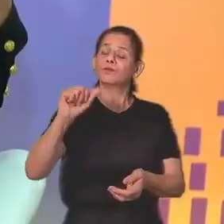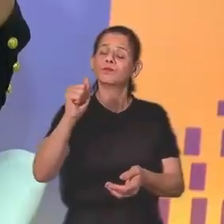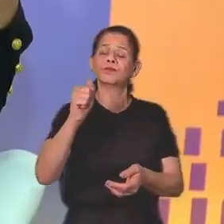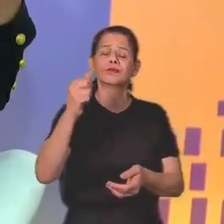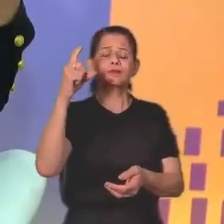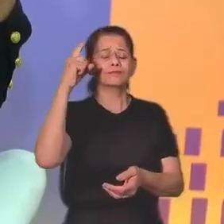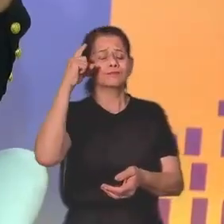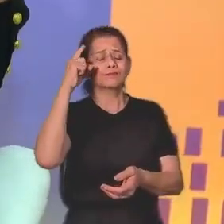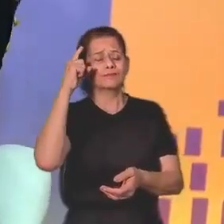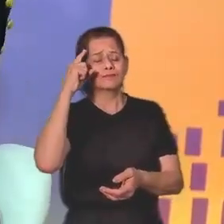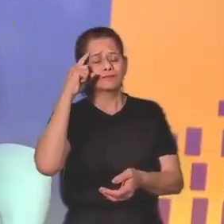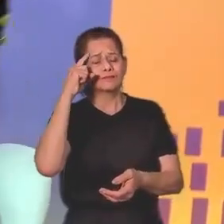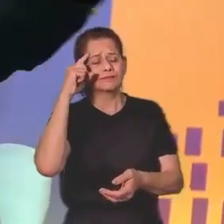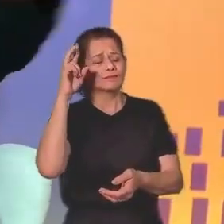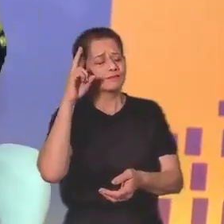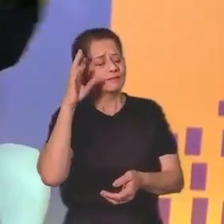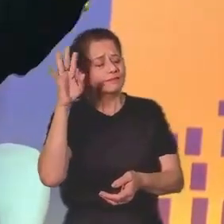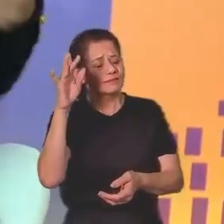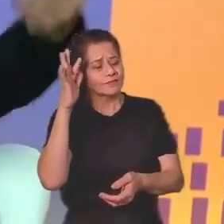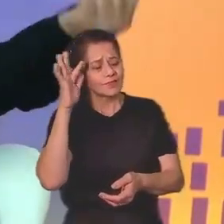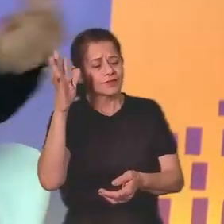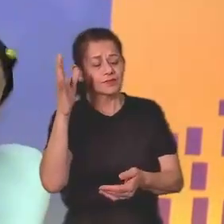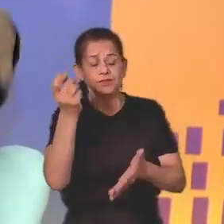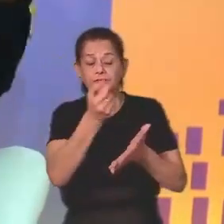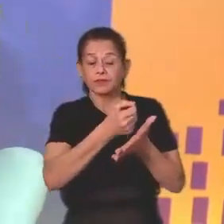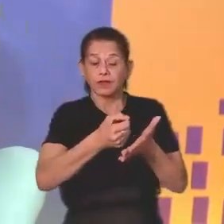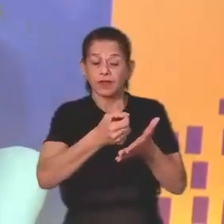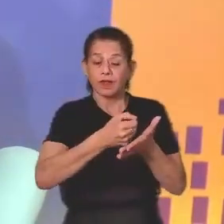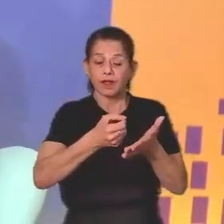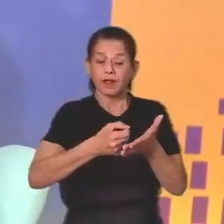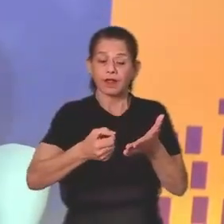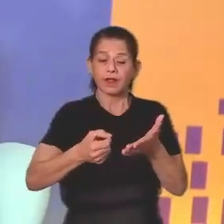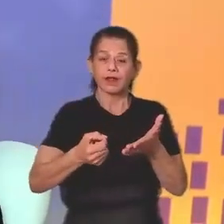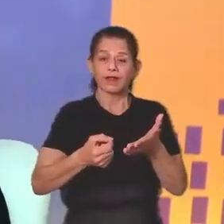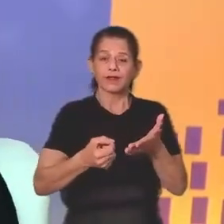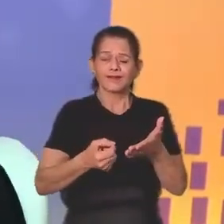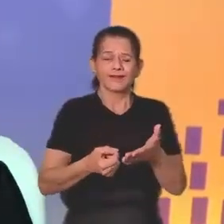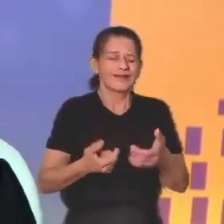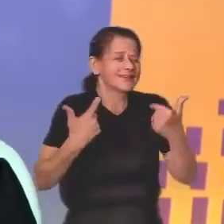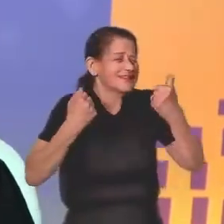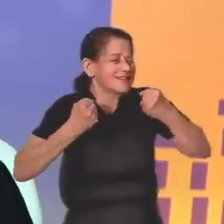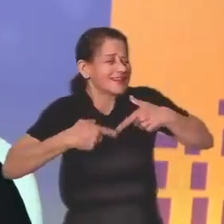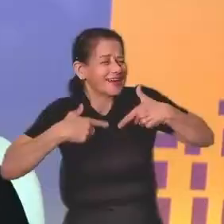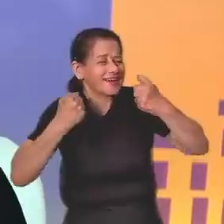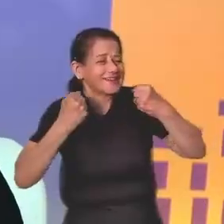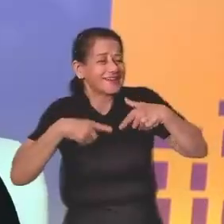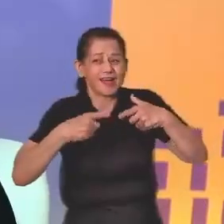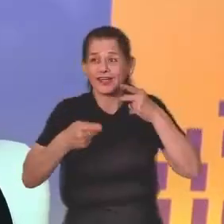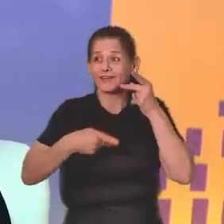é que eu me tornaria uma escritora. É engraçado eu falar, escritora.